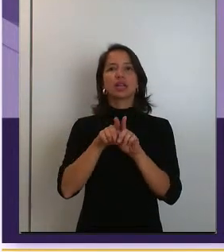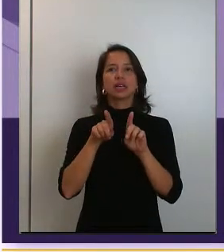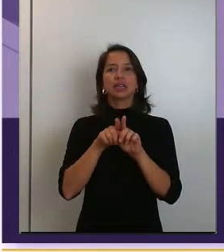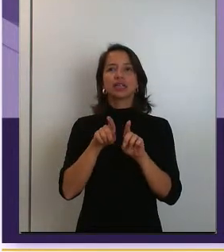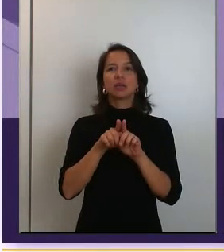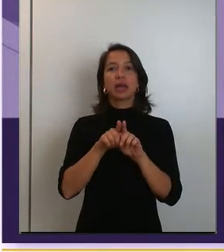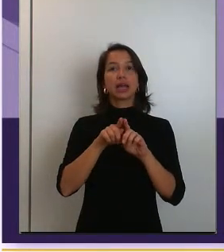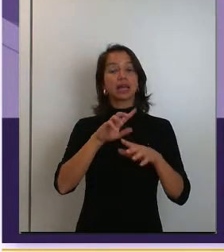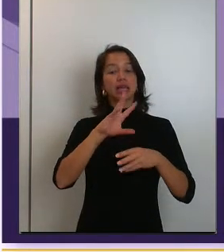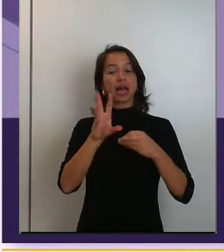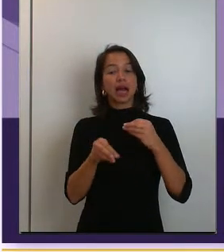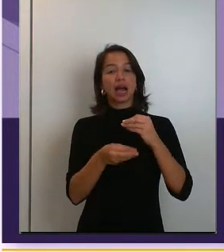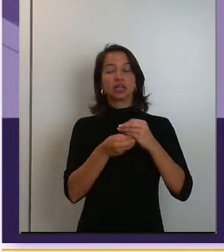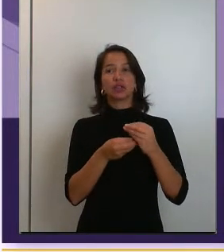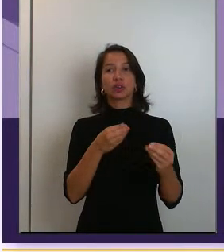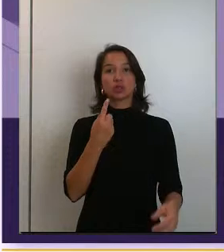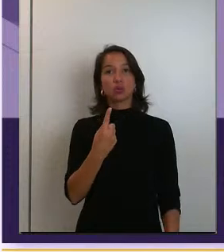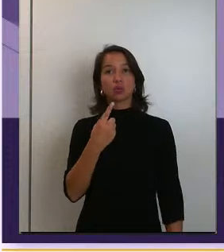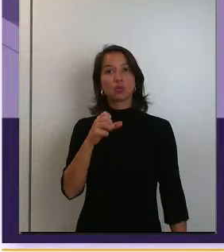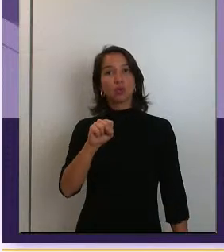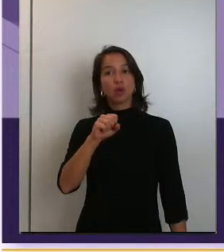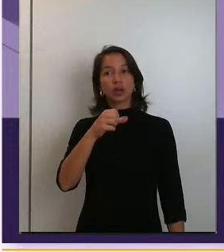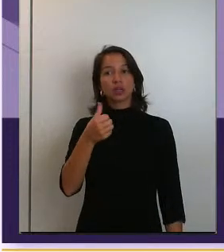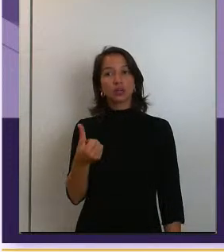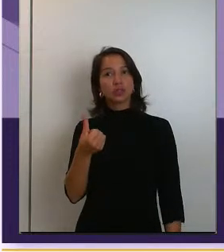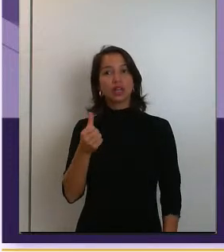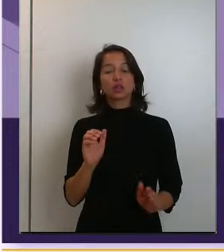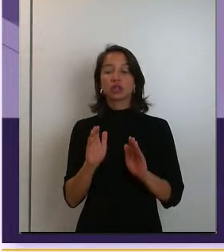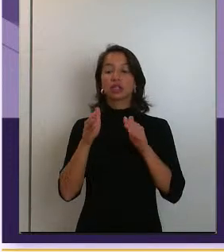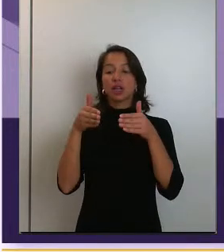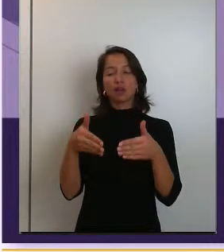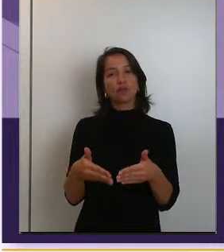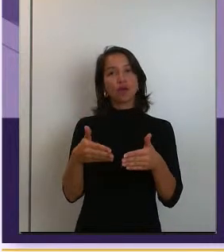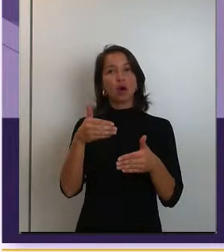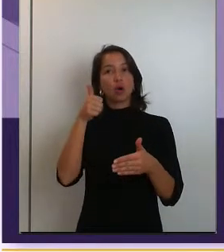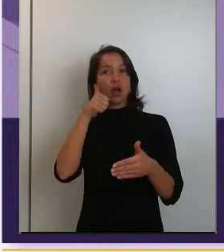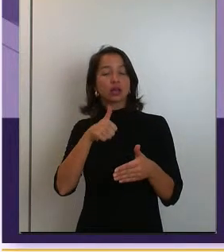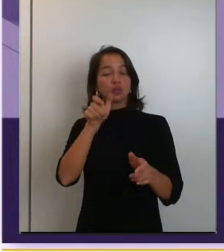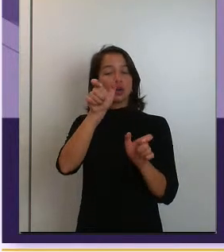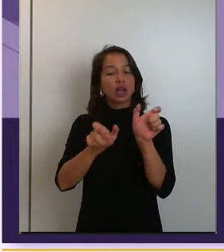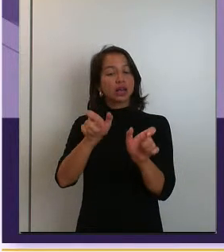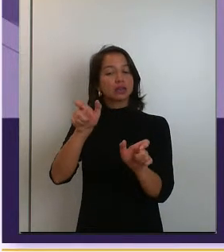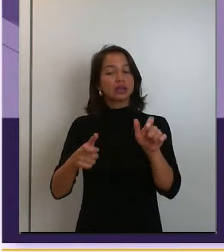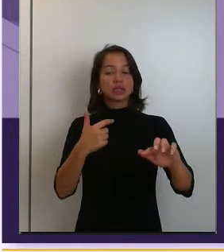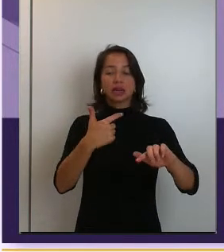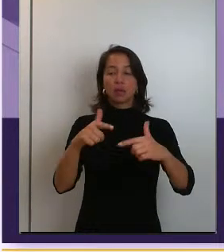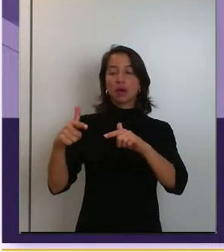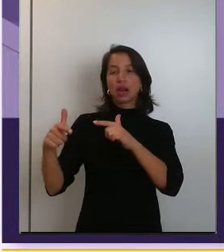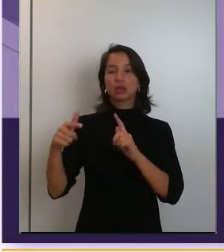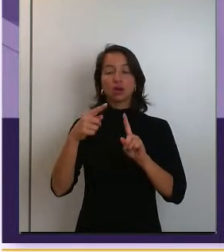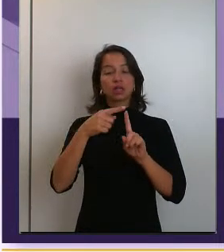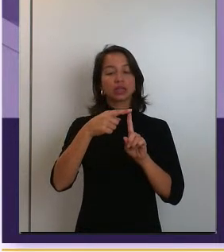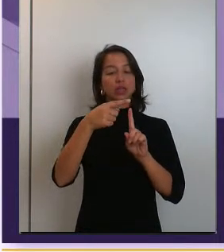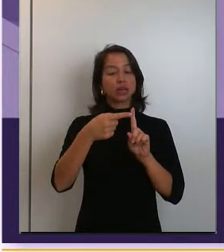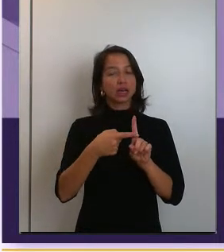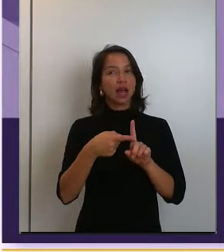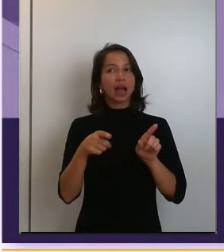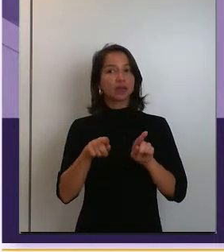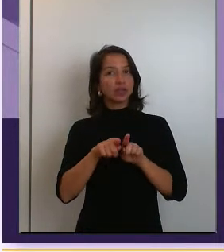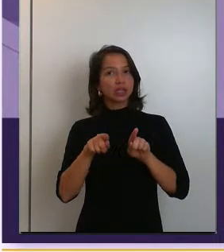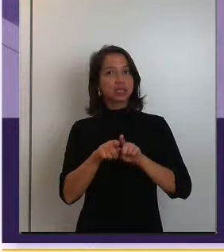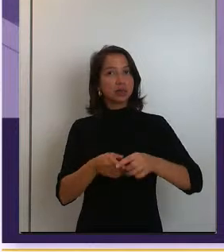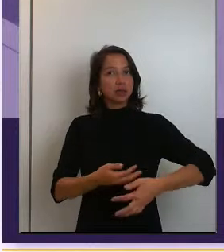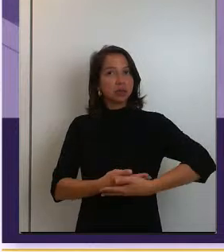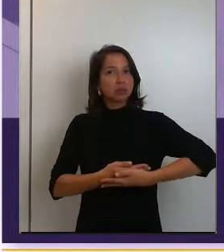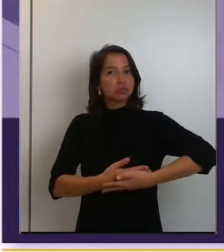da trabalhadora gestante lactante. A OIT tem três convenções sobre o tema, né? O Brasil ratificou a